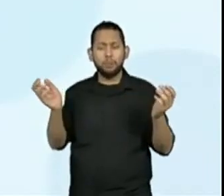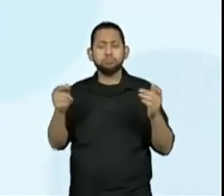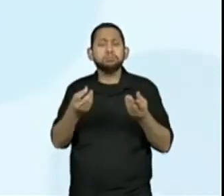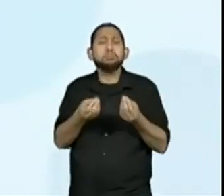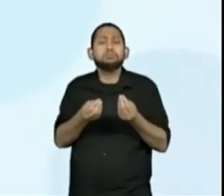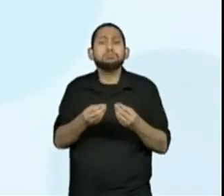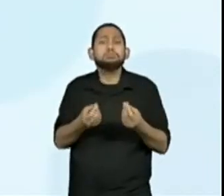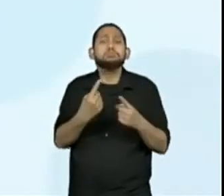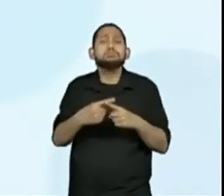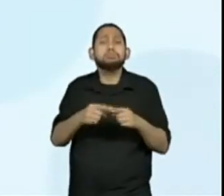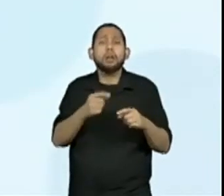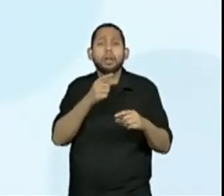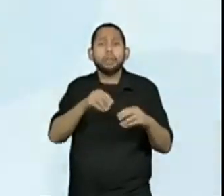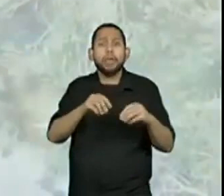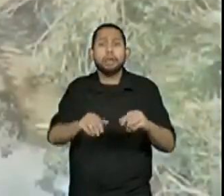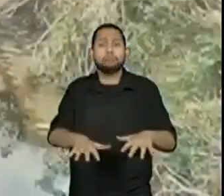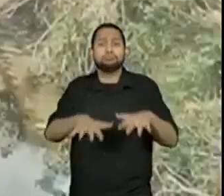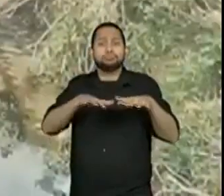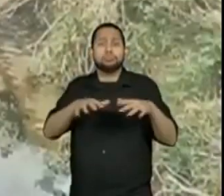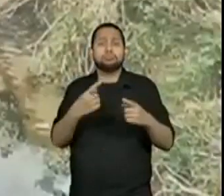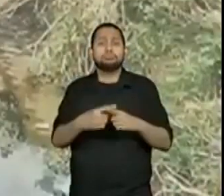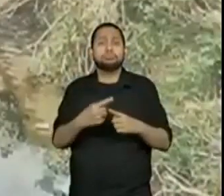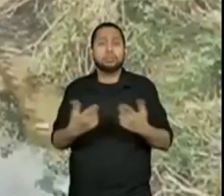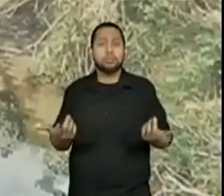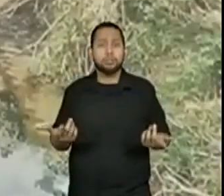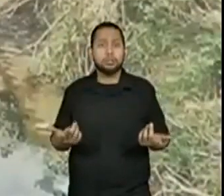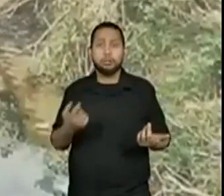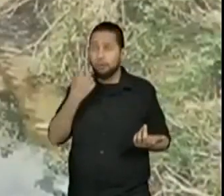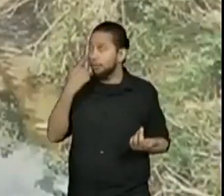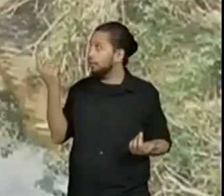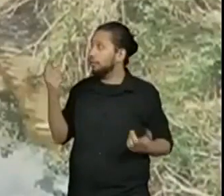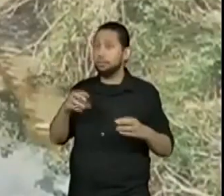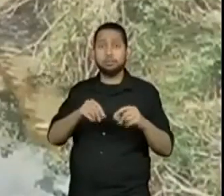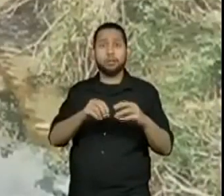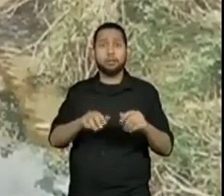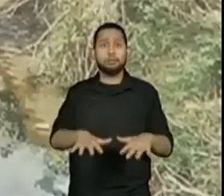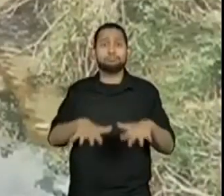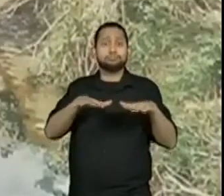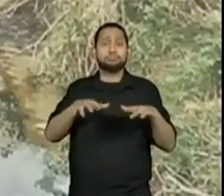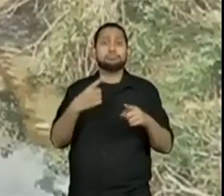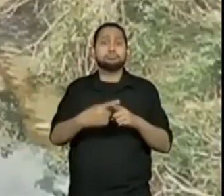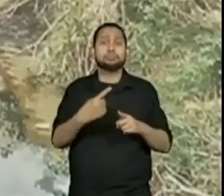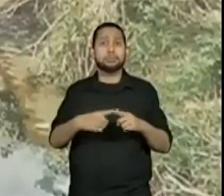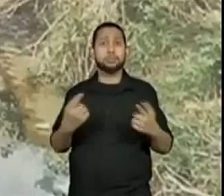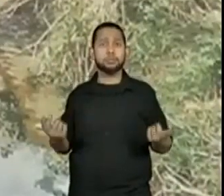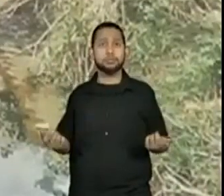parar aí, praticamente no meio do córrego, interrompendo praticamente o curso d'água?